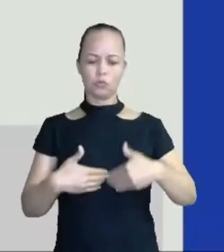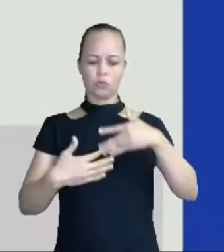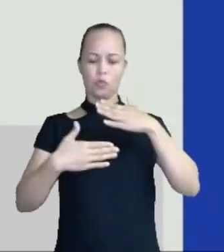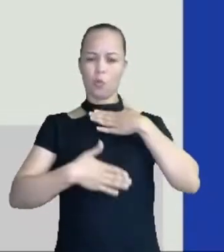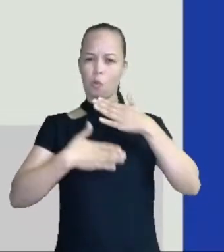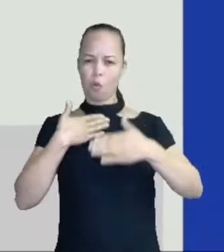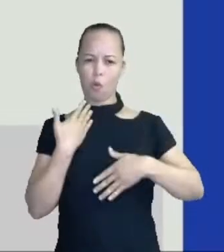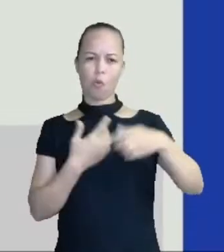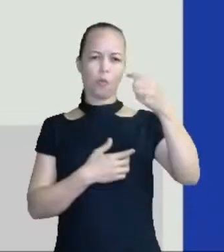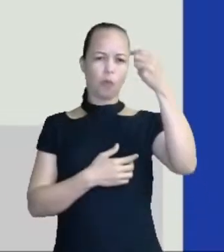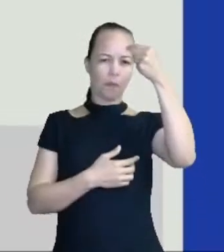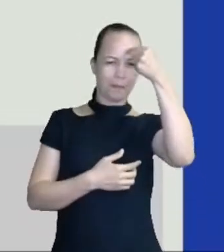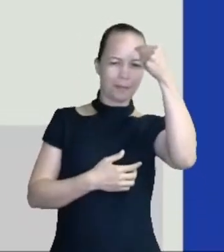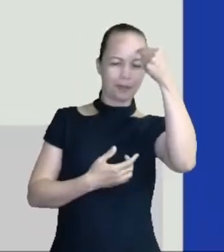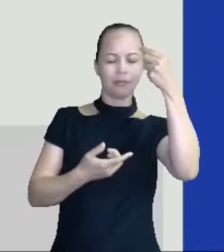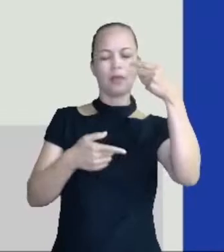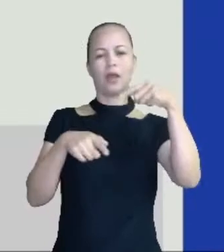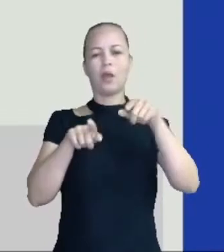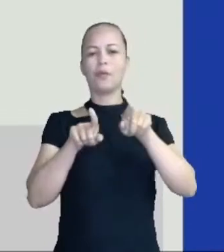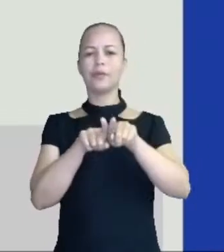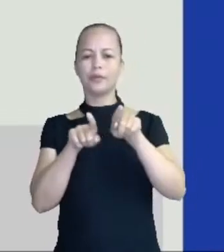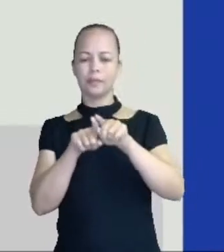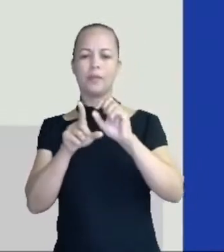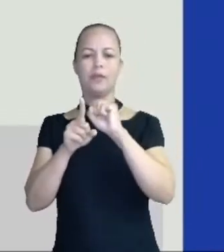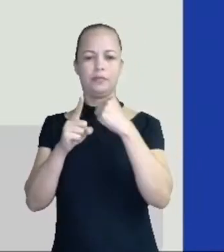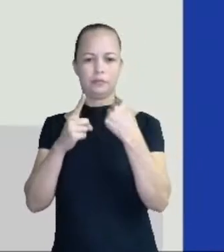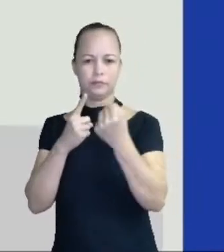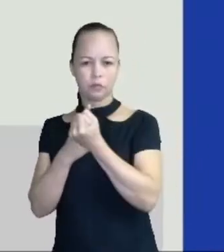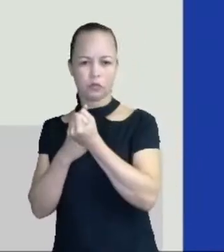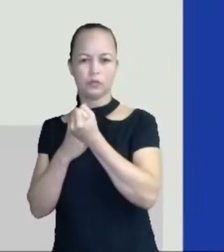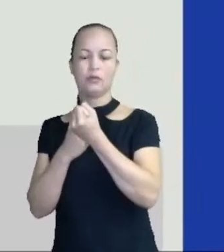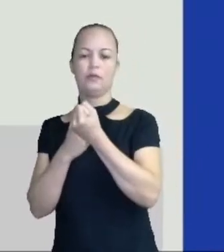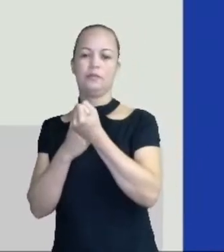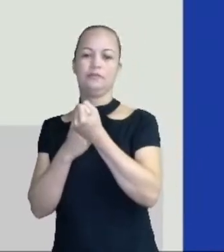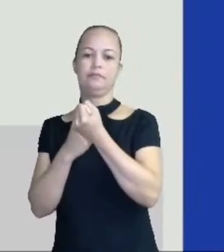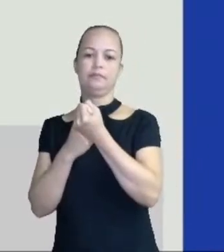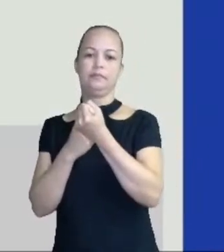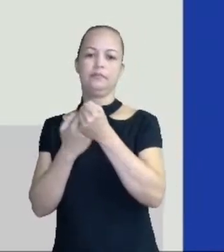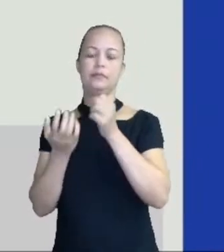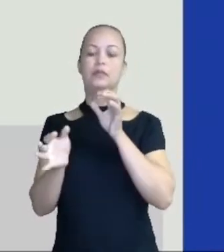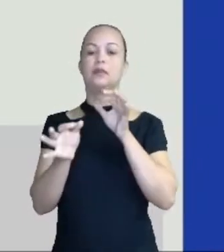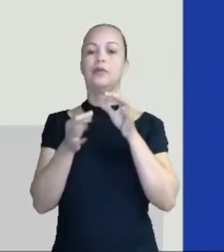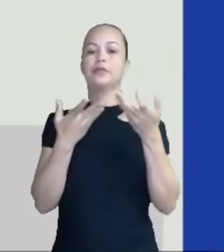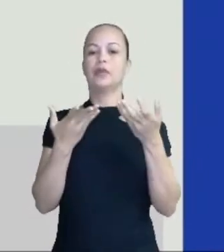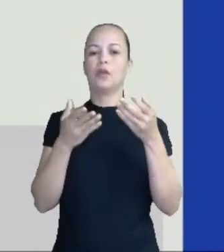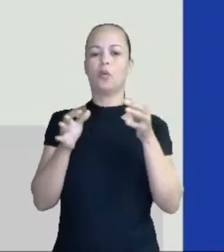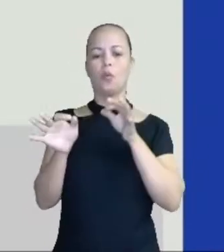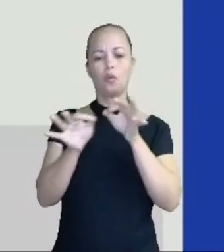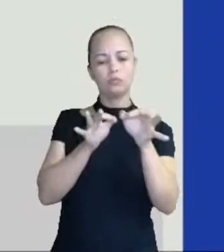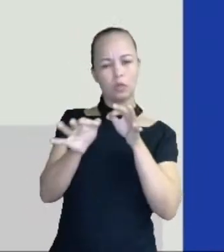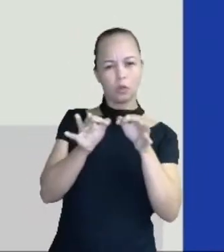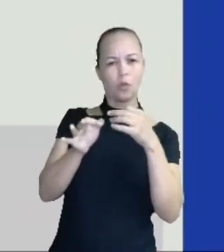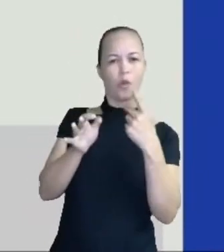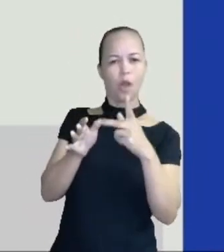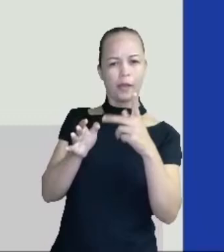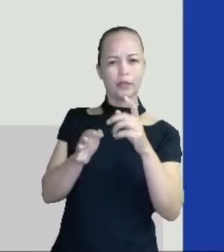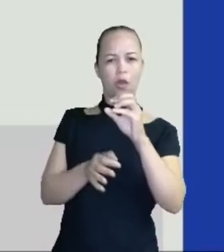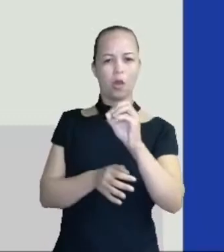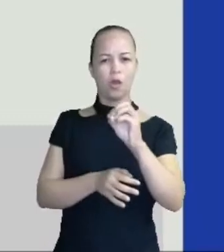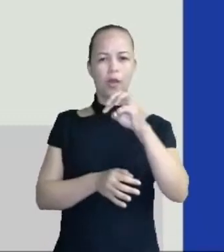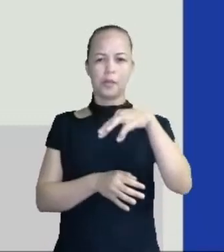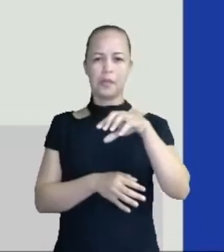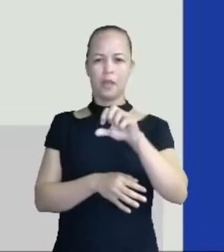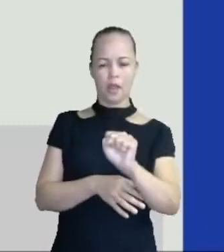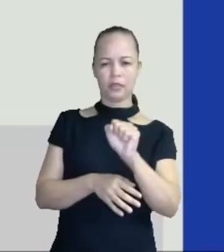como também o bem-estar social, tá certo? Portanto, de acordo com essa organização, para eu me considerar uma